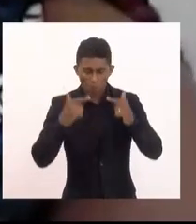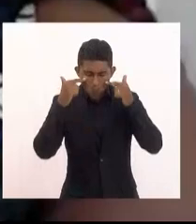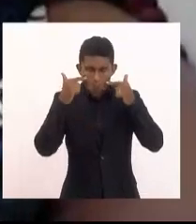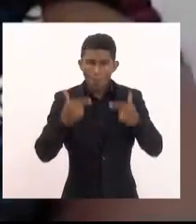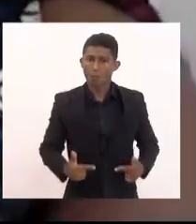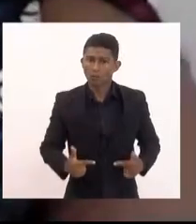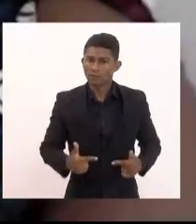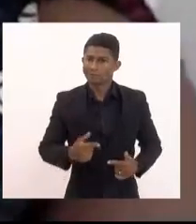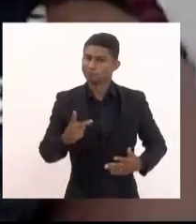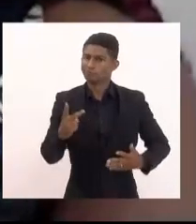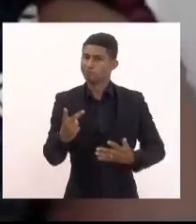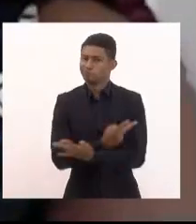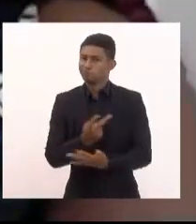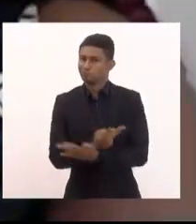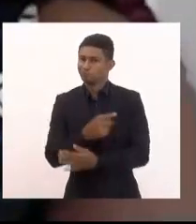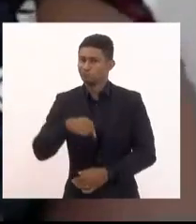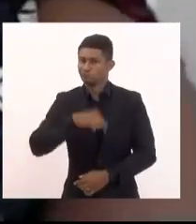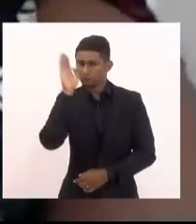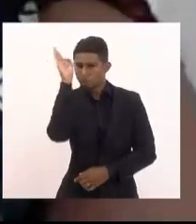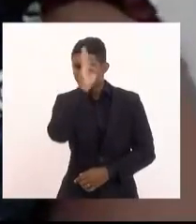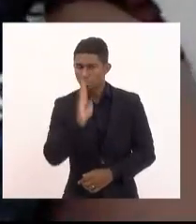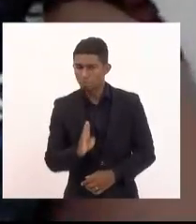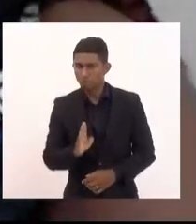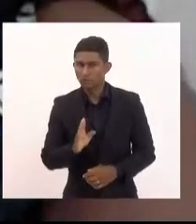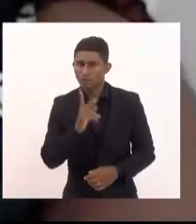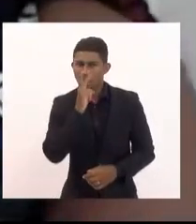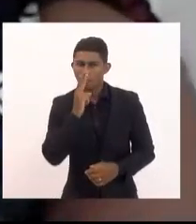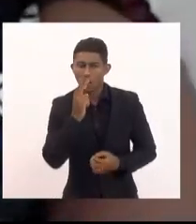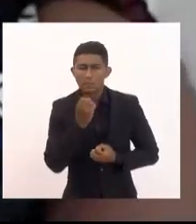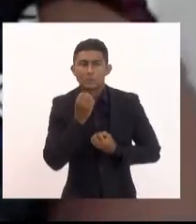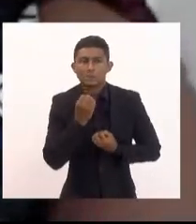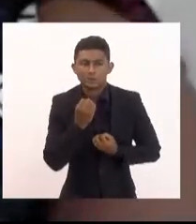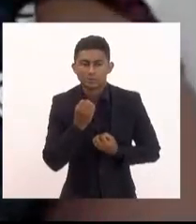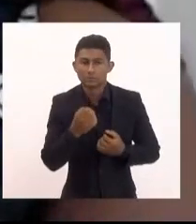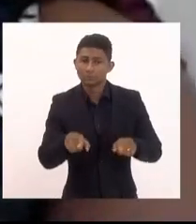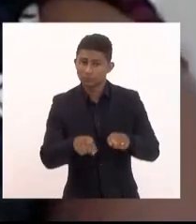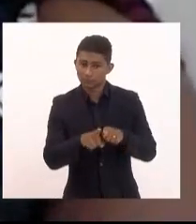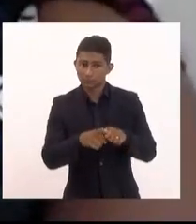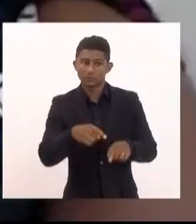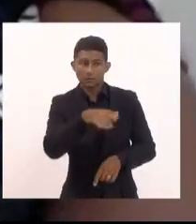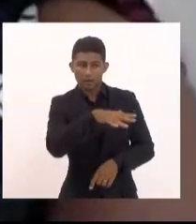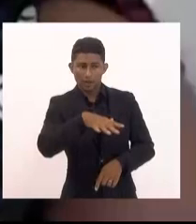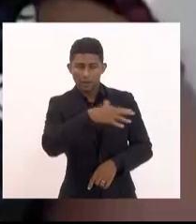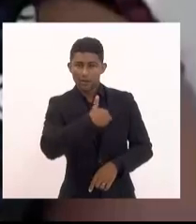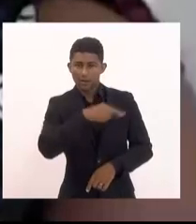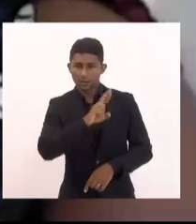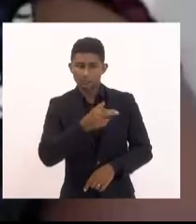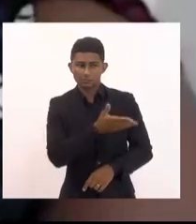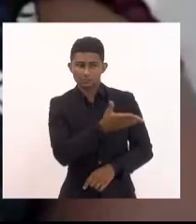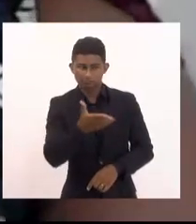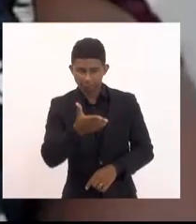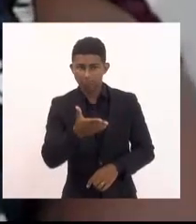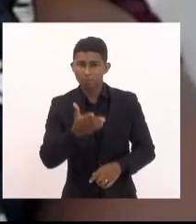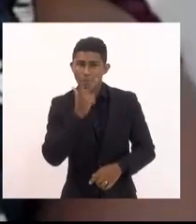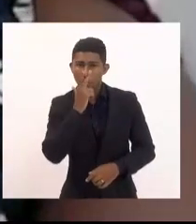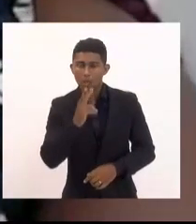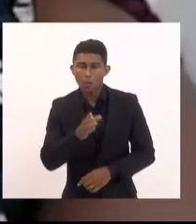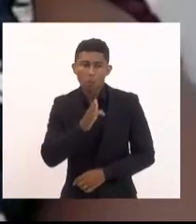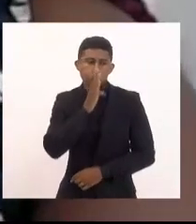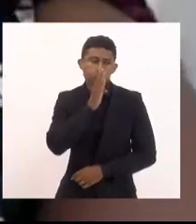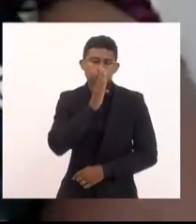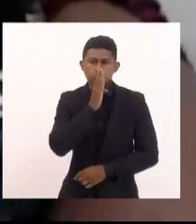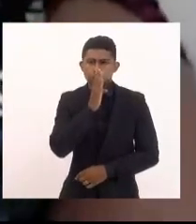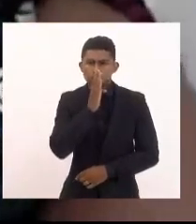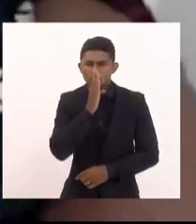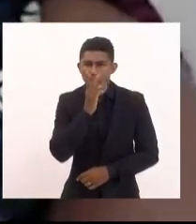esse país comete, que setores religiosos, inclusive, cometem nesse país,